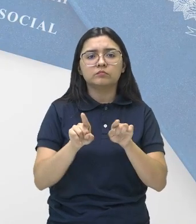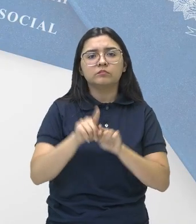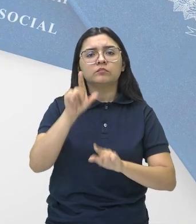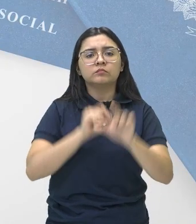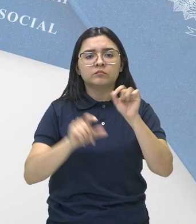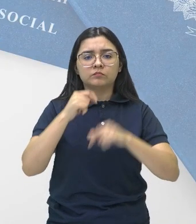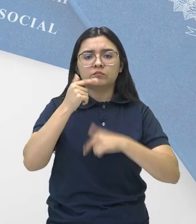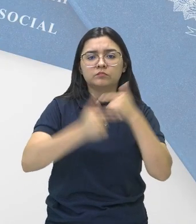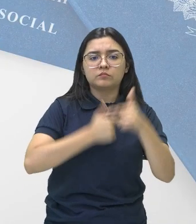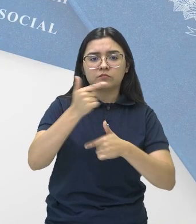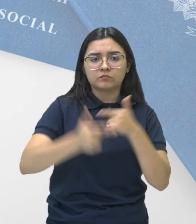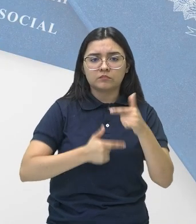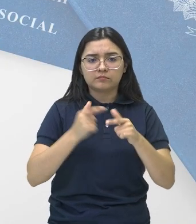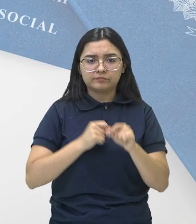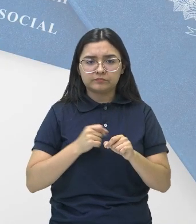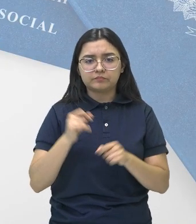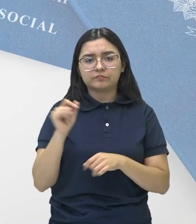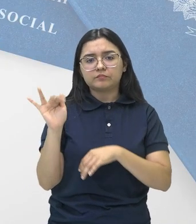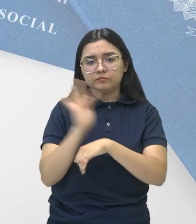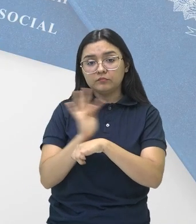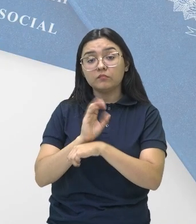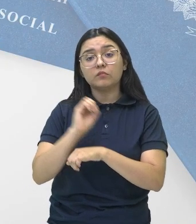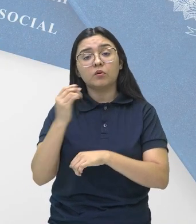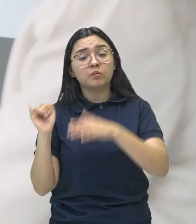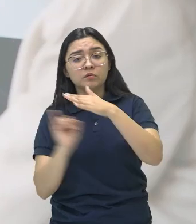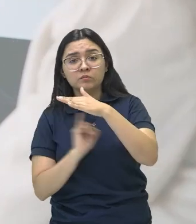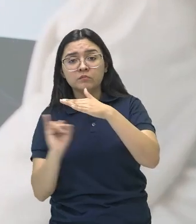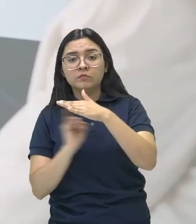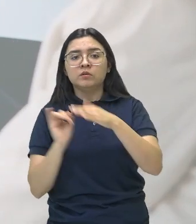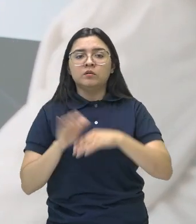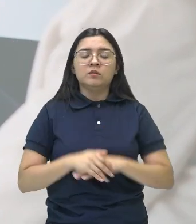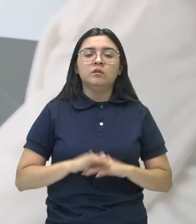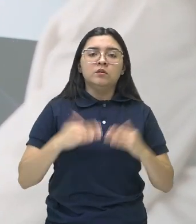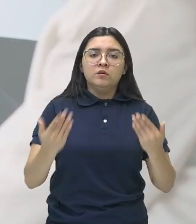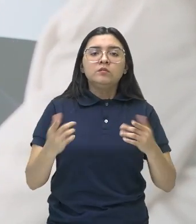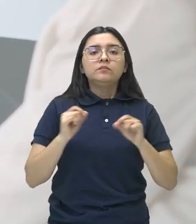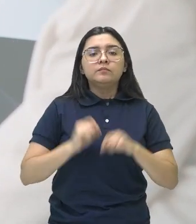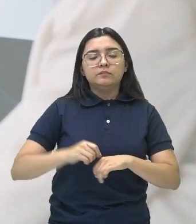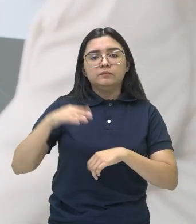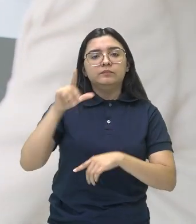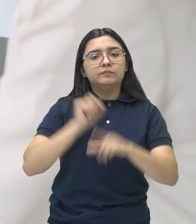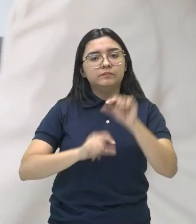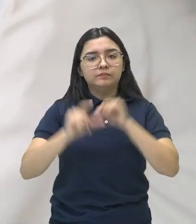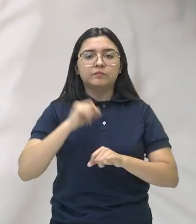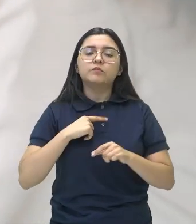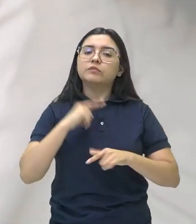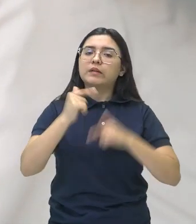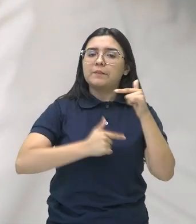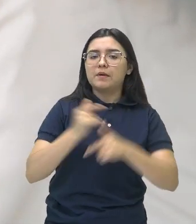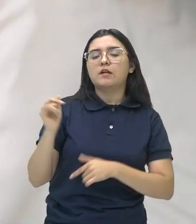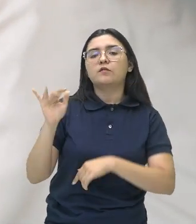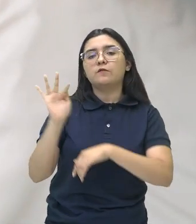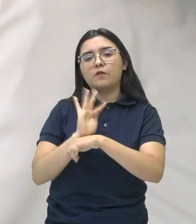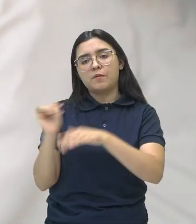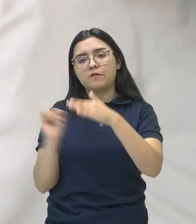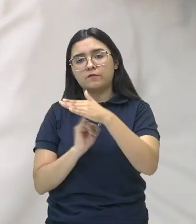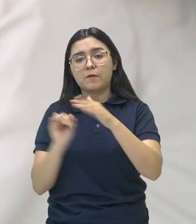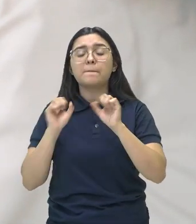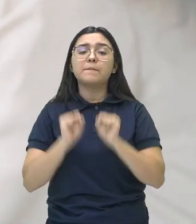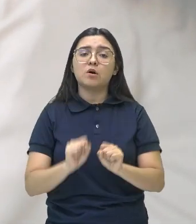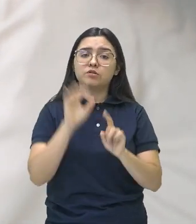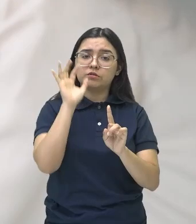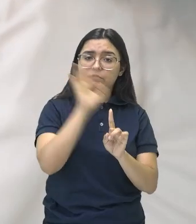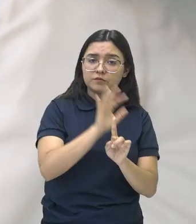trabalhar de forma formal ou informal. A escolha entre trabalho formal e informal pode